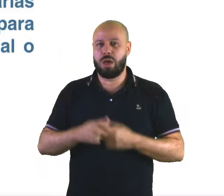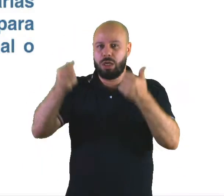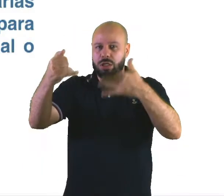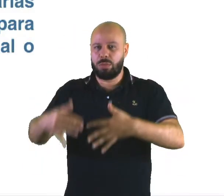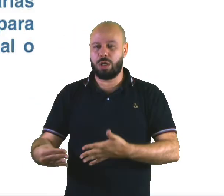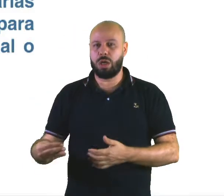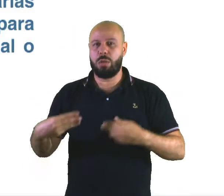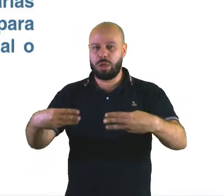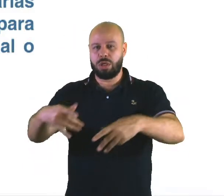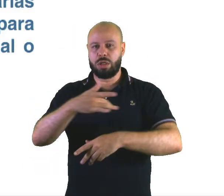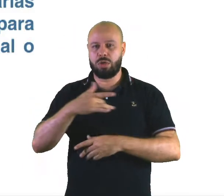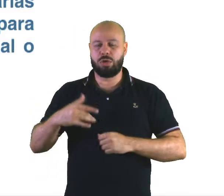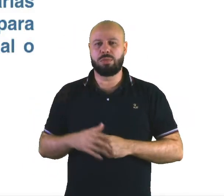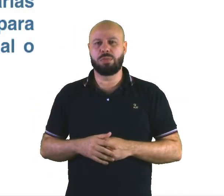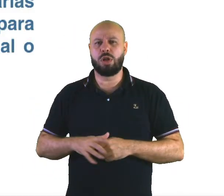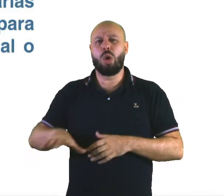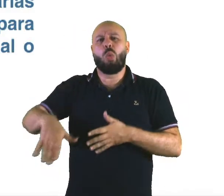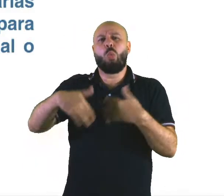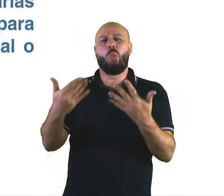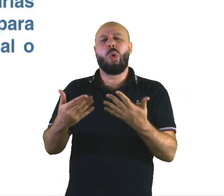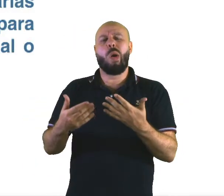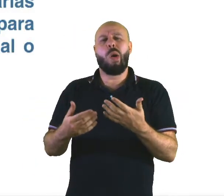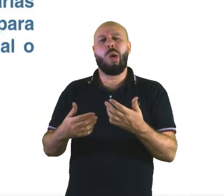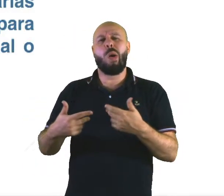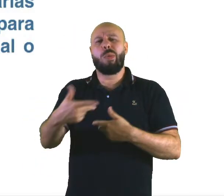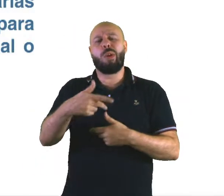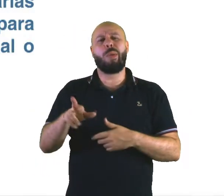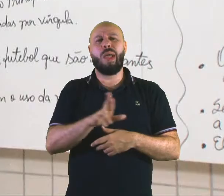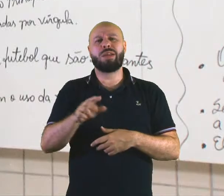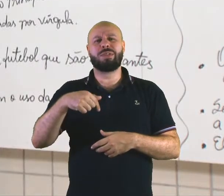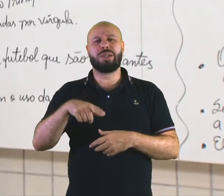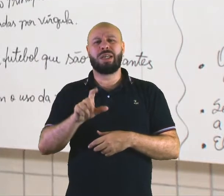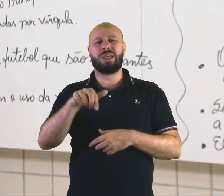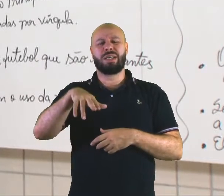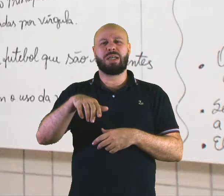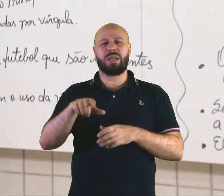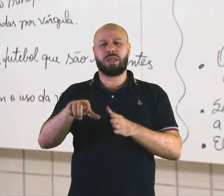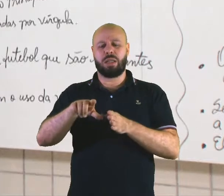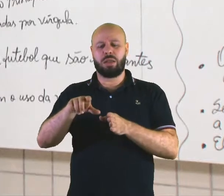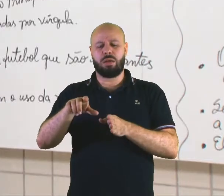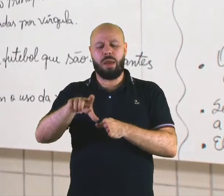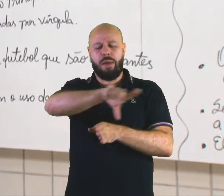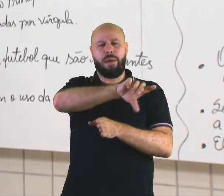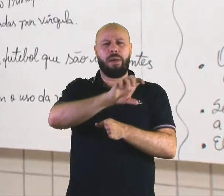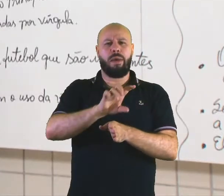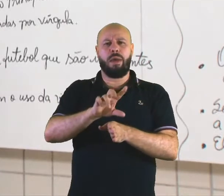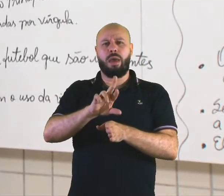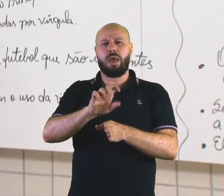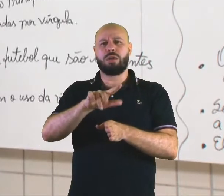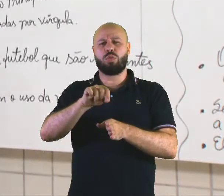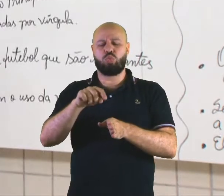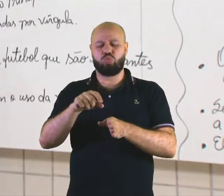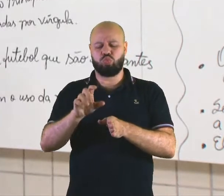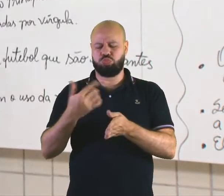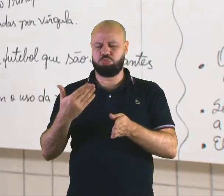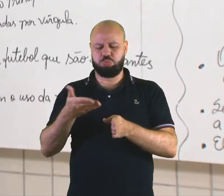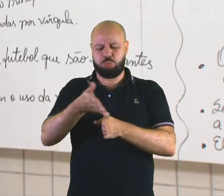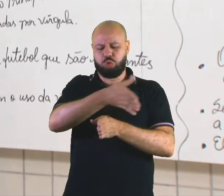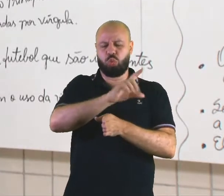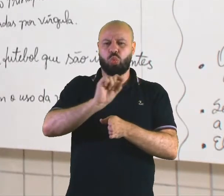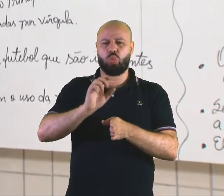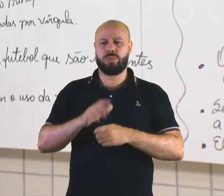Saúde. Qual o antecedente do pronome relativo que? Qual é o antecedente do que? O que quem